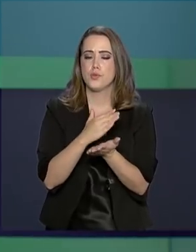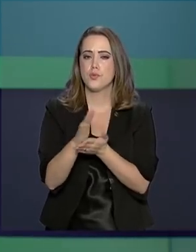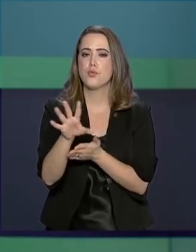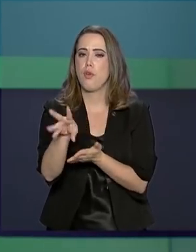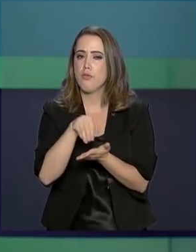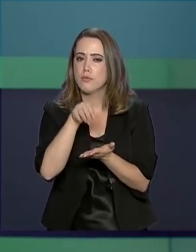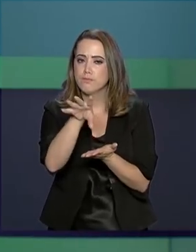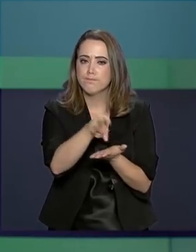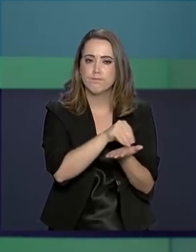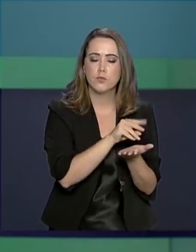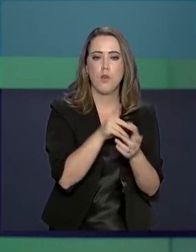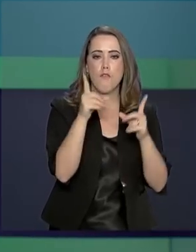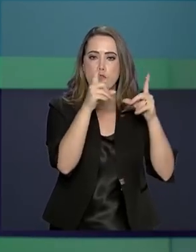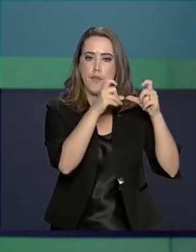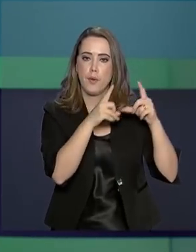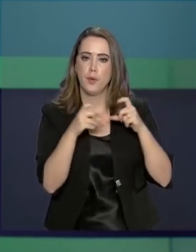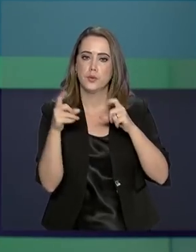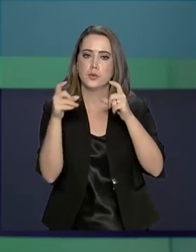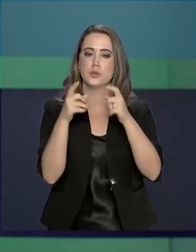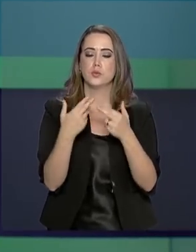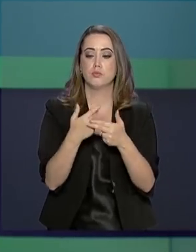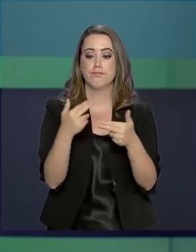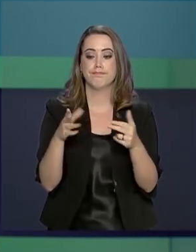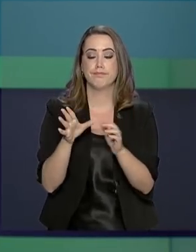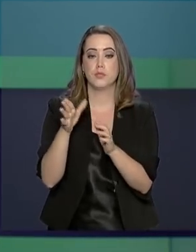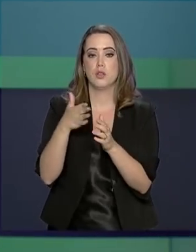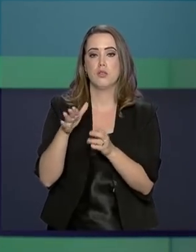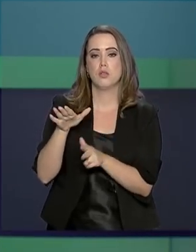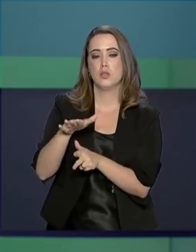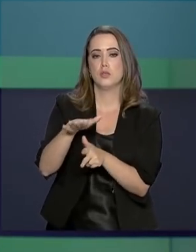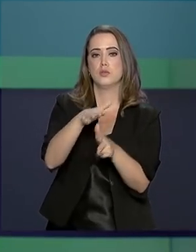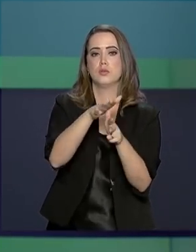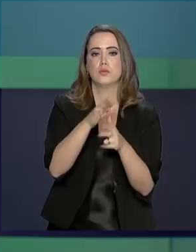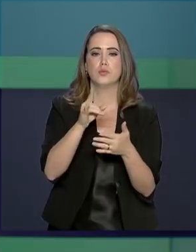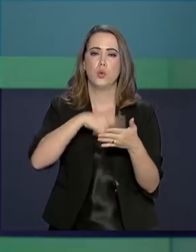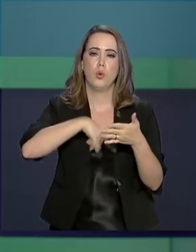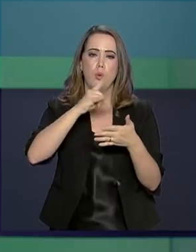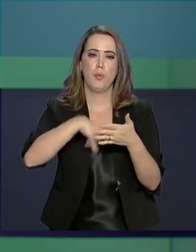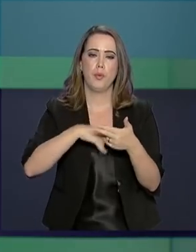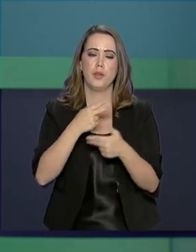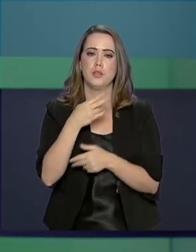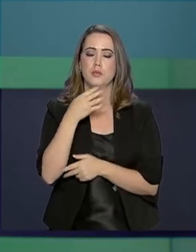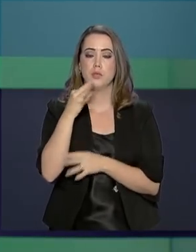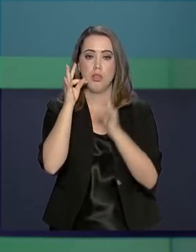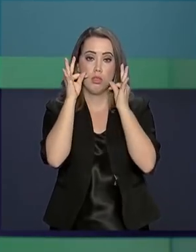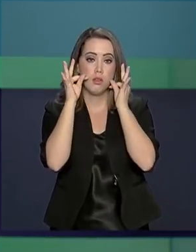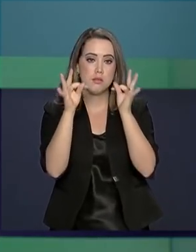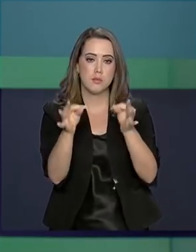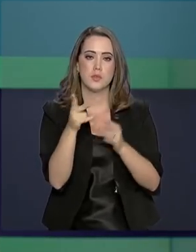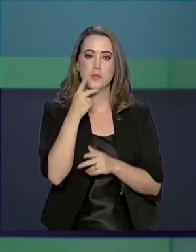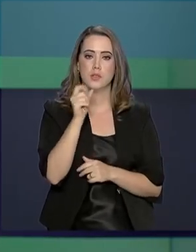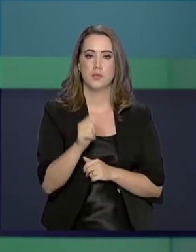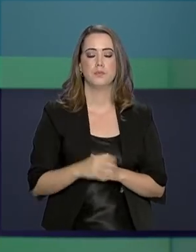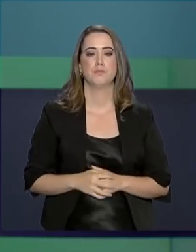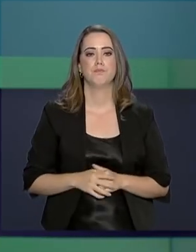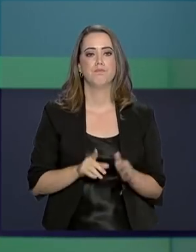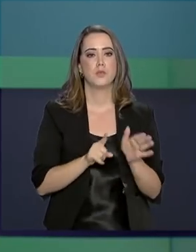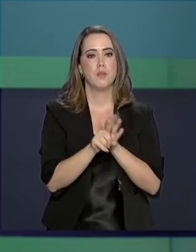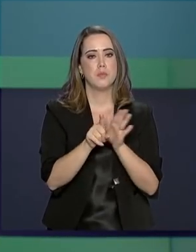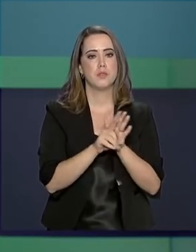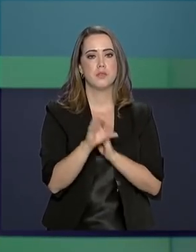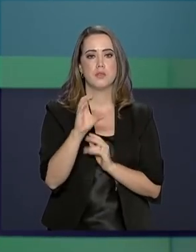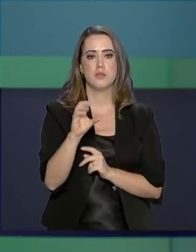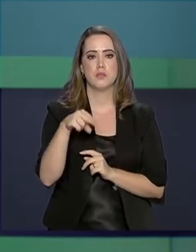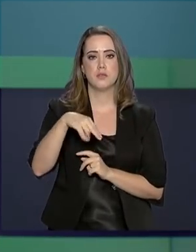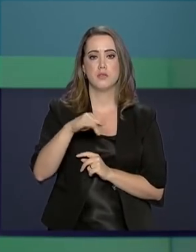coleta de dados como fotografias partes da aeronave documentos e relatos de Testemunhas a investigação do